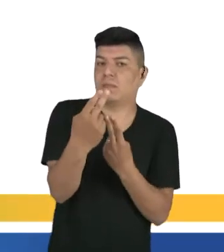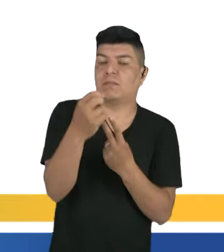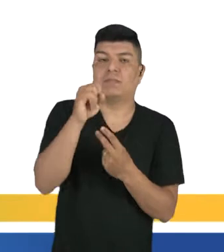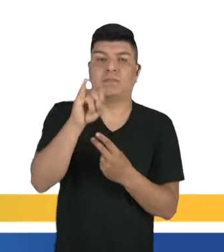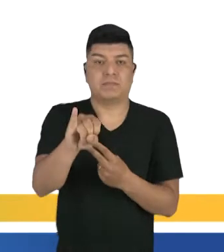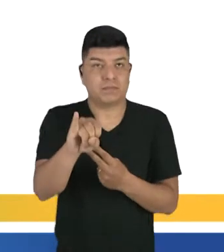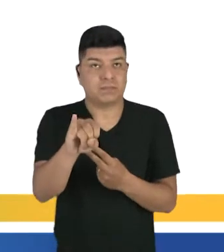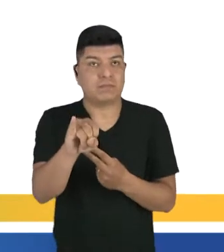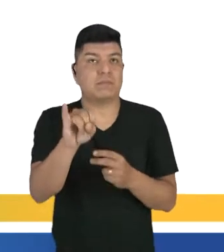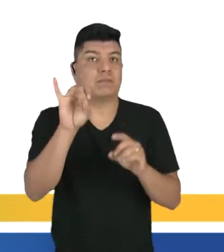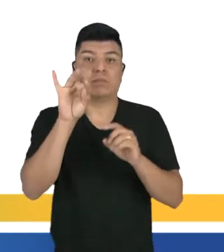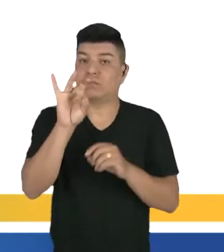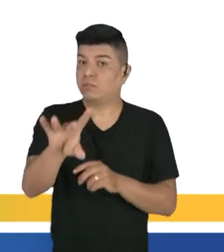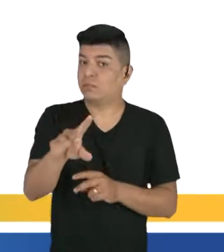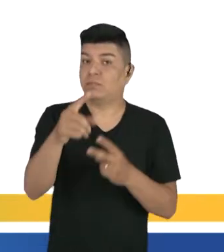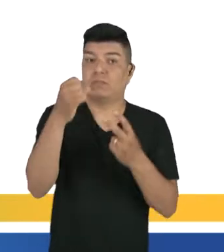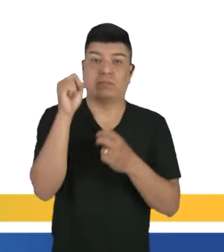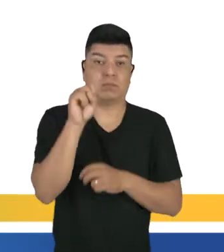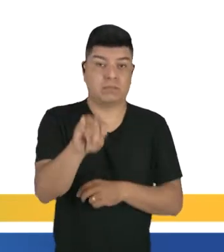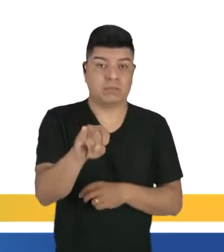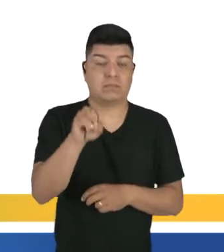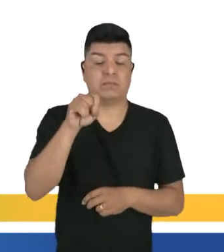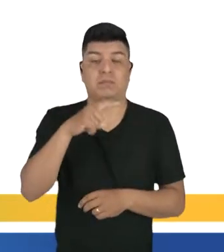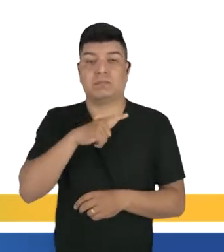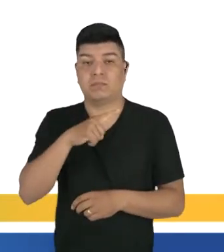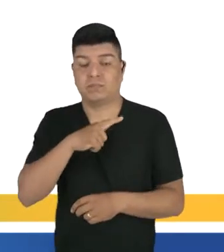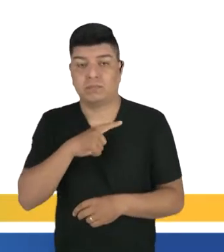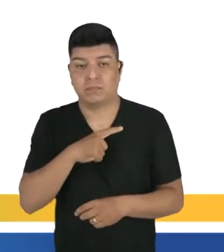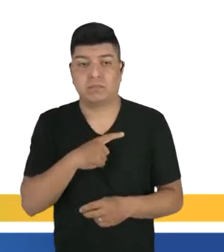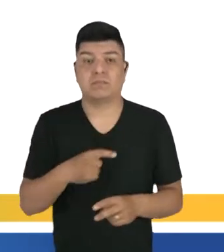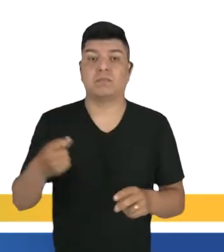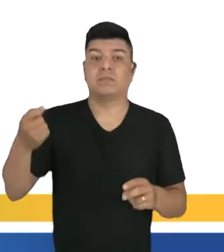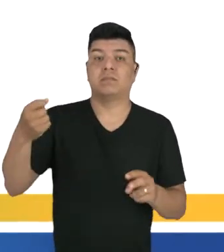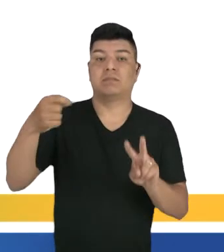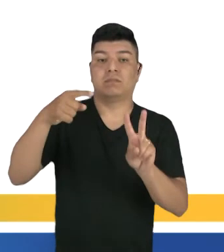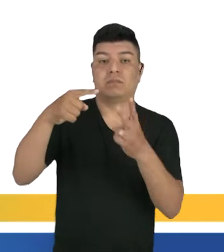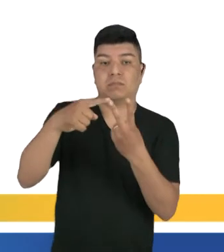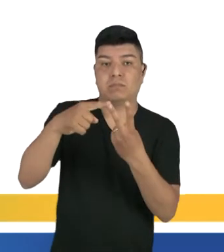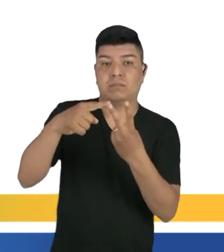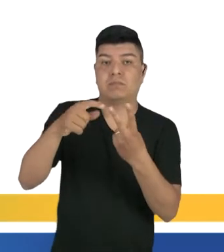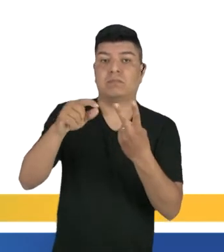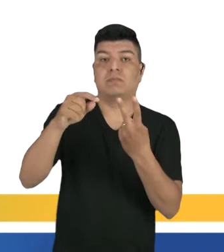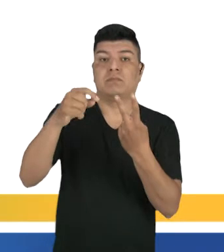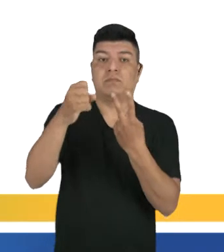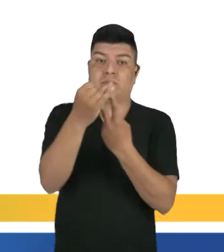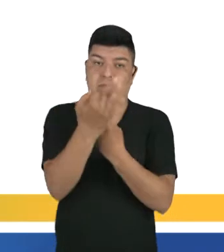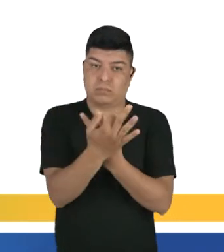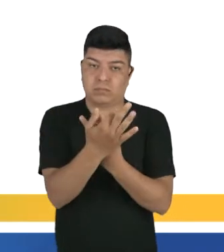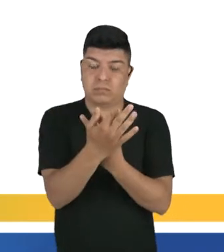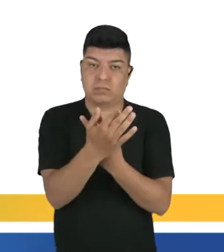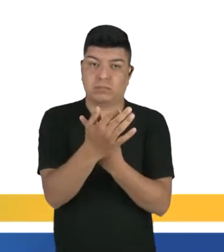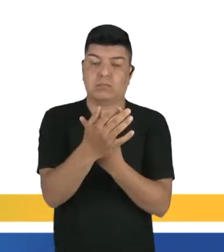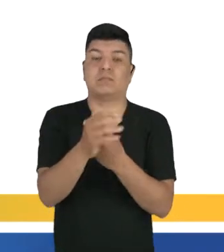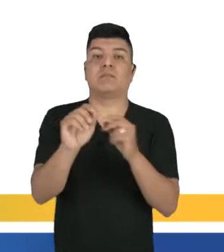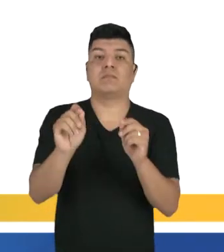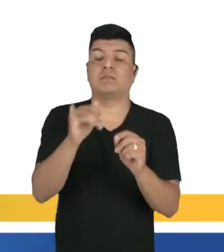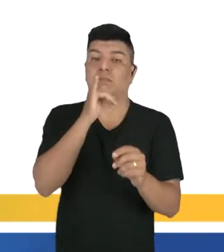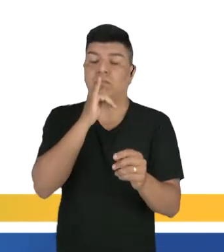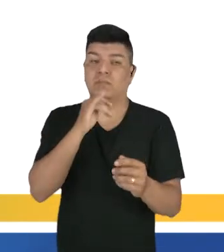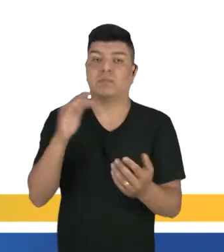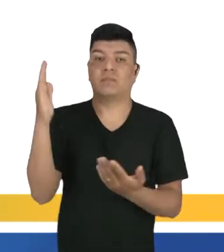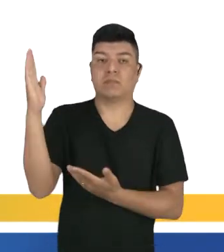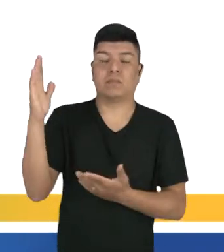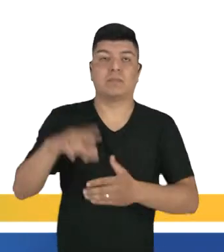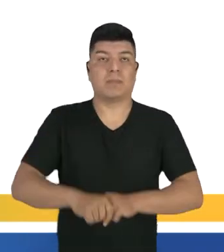e somente se tiverem os mesmos índices e radicando. Então veja os seguintes